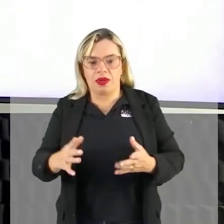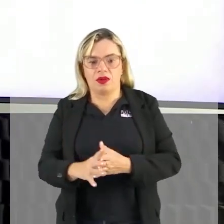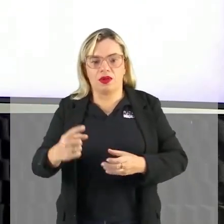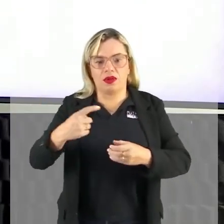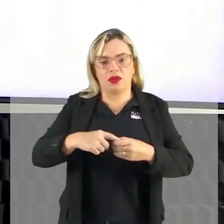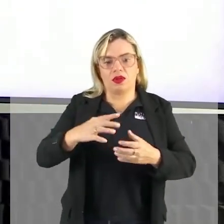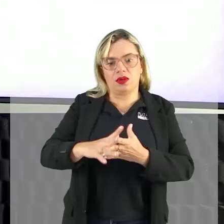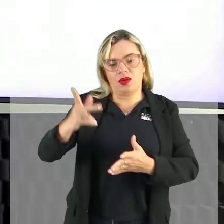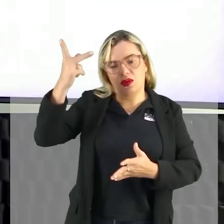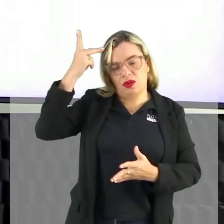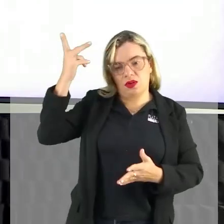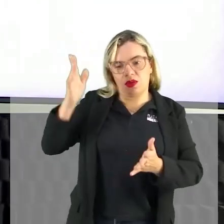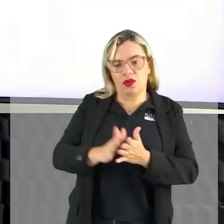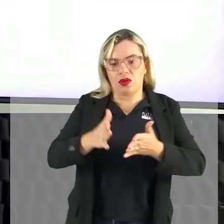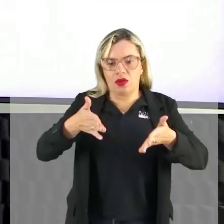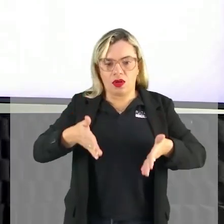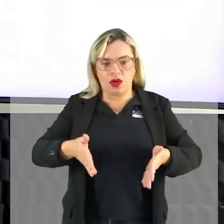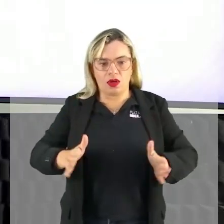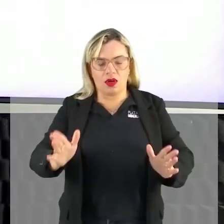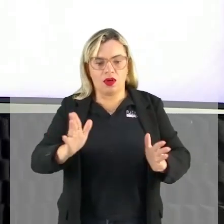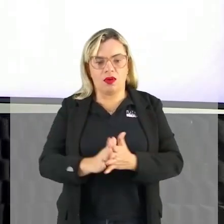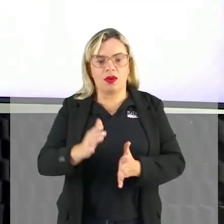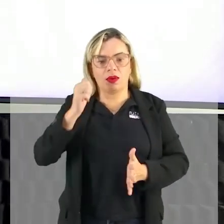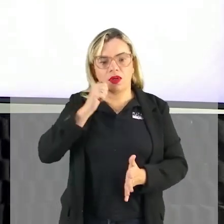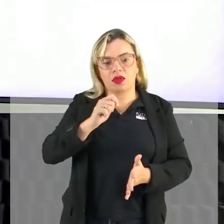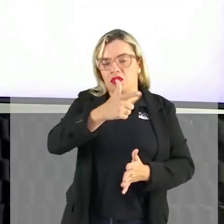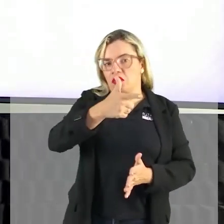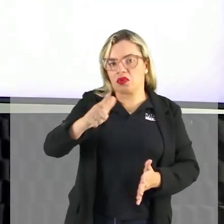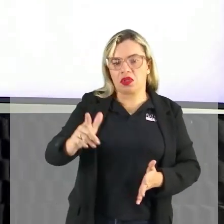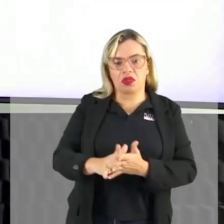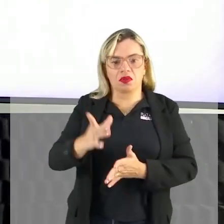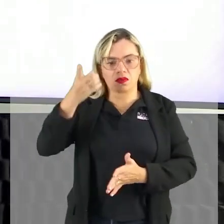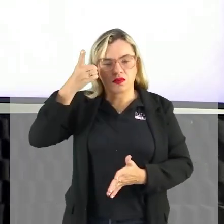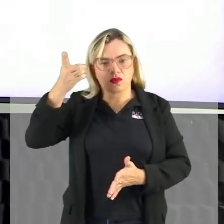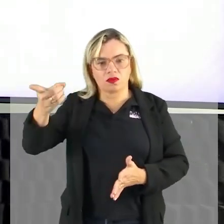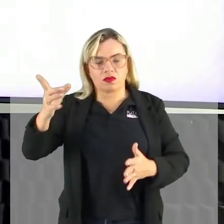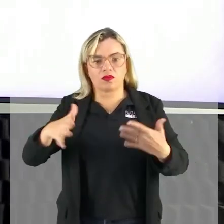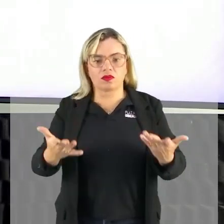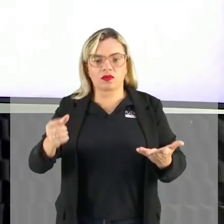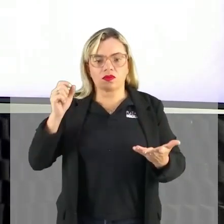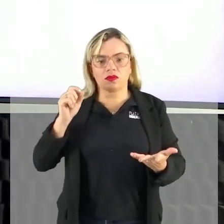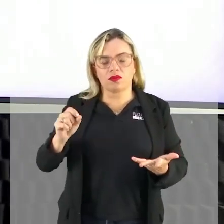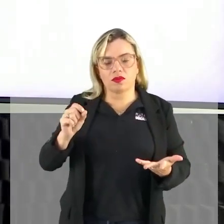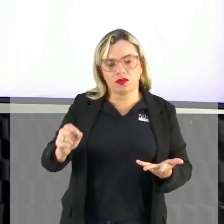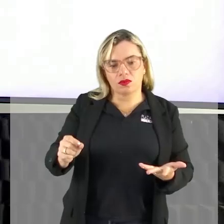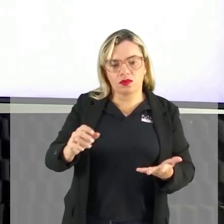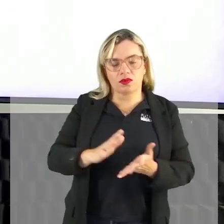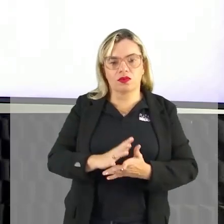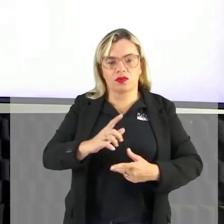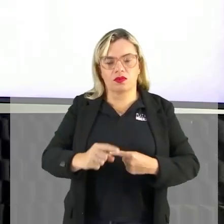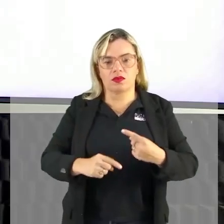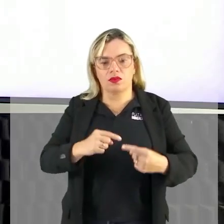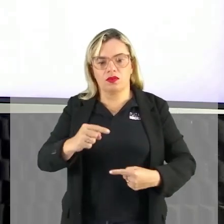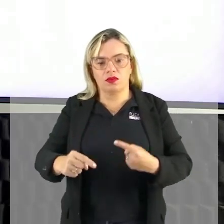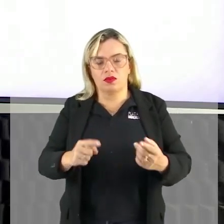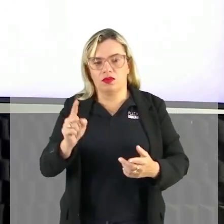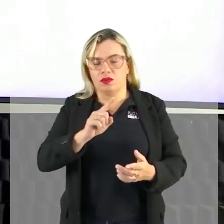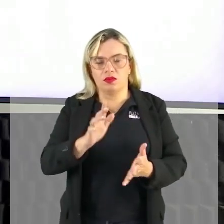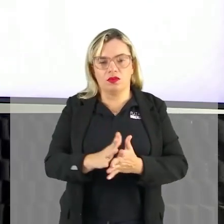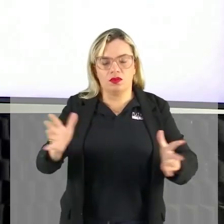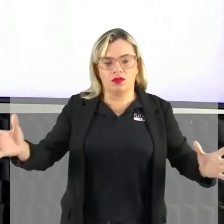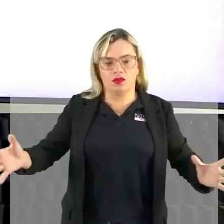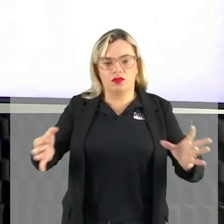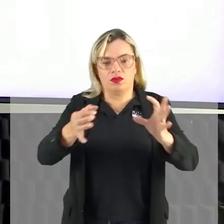Até porque isso aqui, como não se trata de uma herança